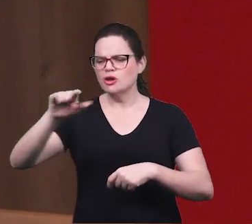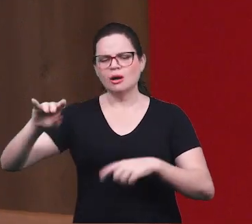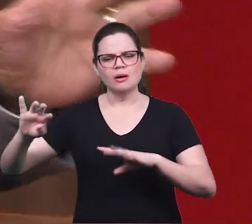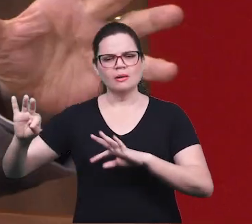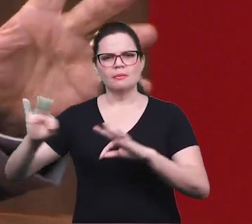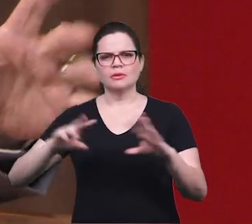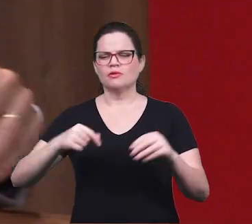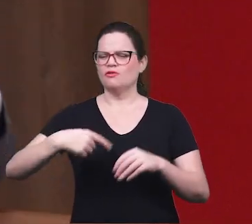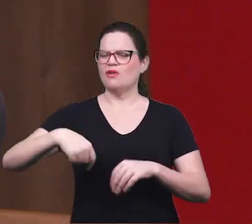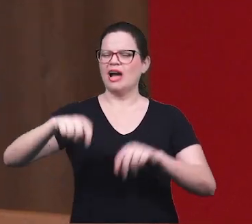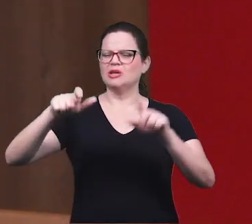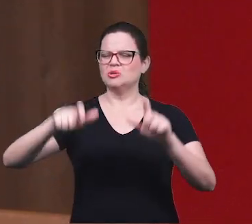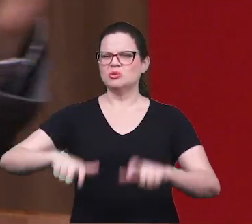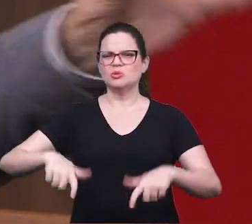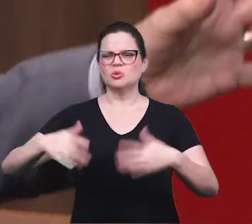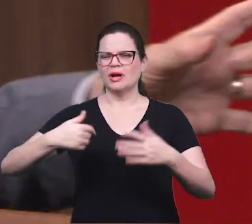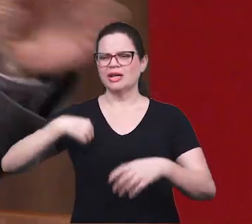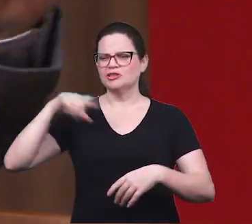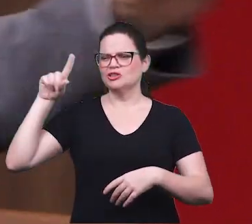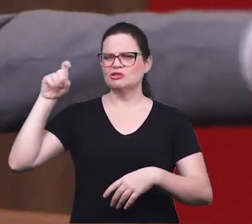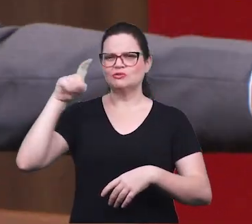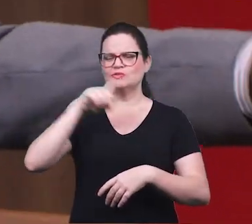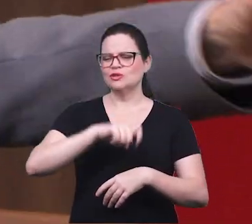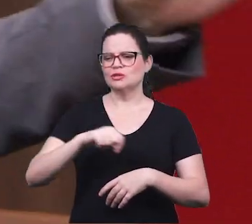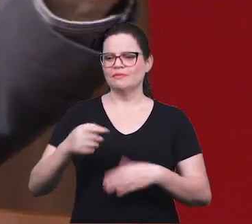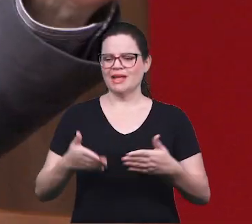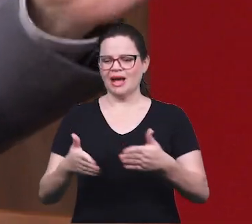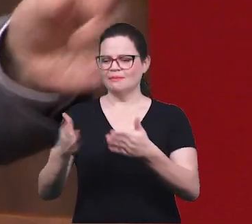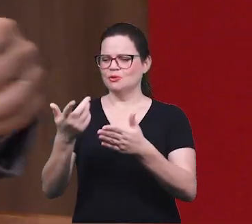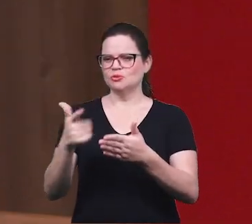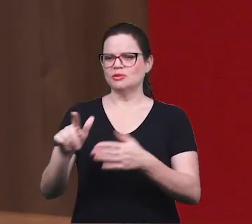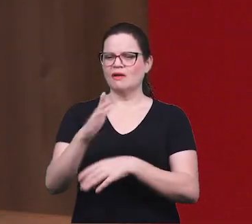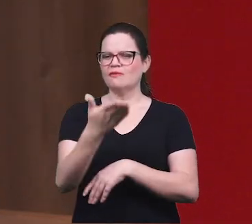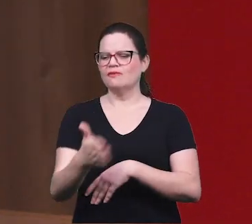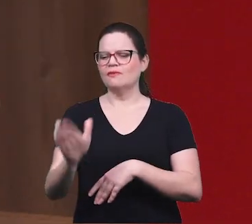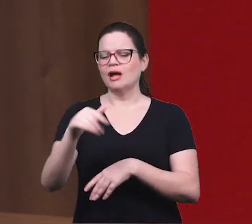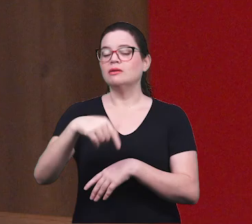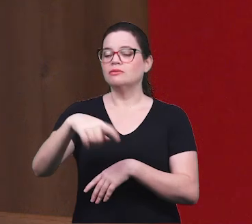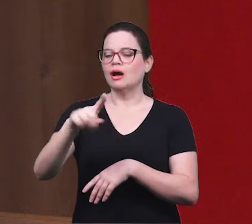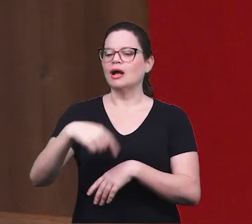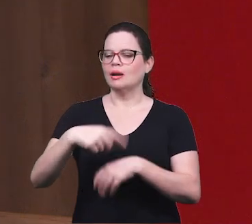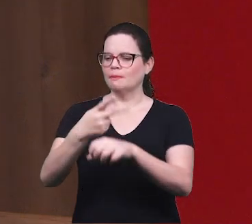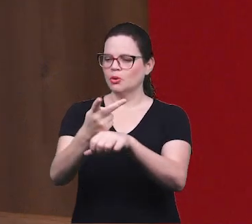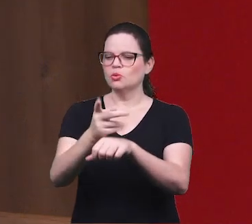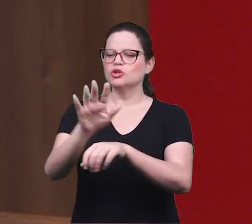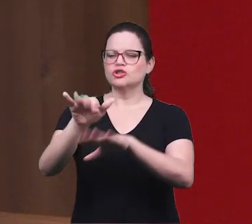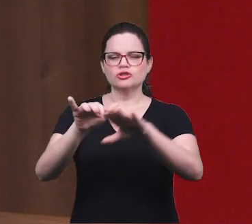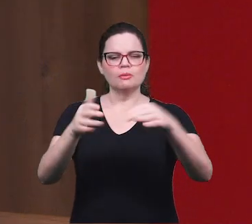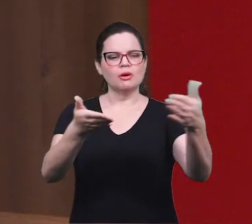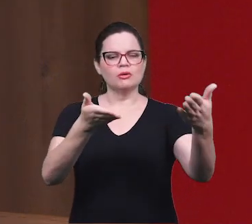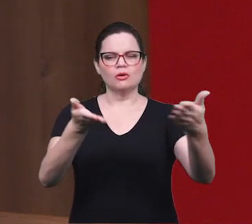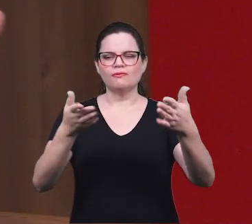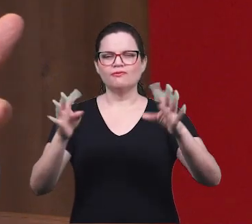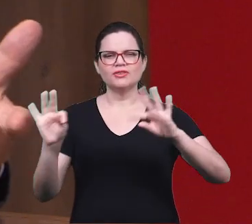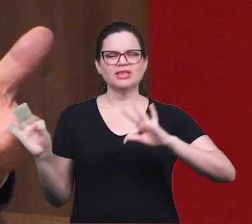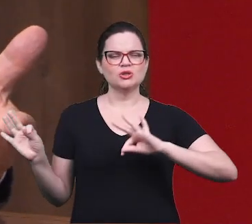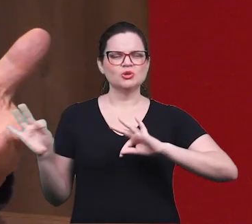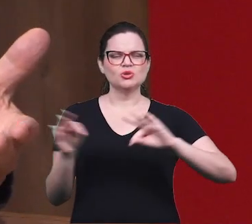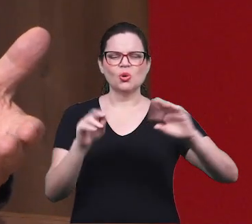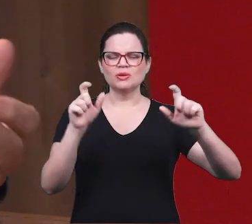os valados, né? Aqueles lugares já não tinha nem caminho para chegar lá. Quer dizer, as pessoas